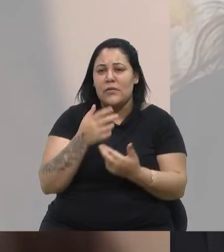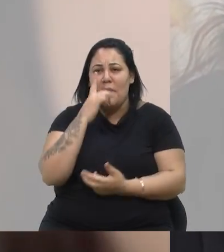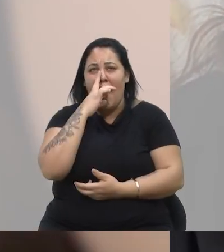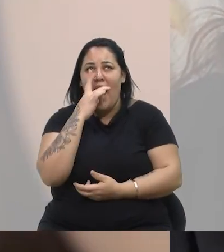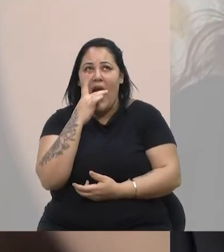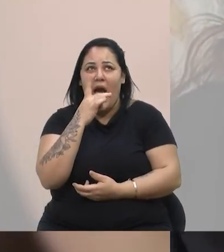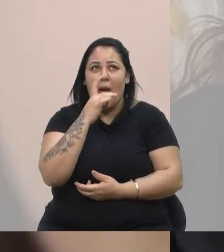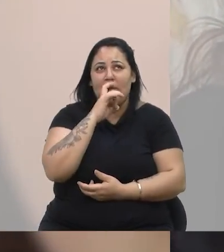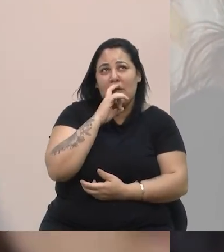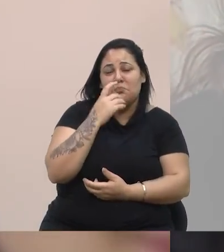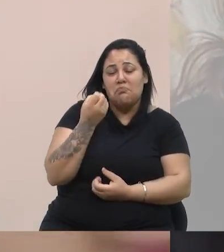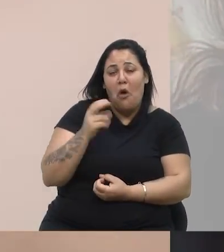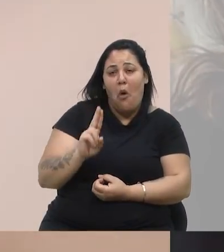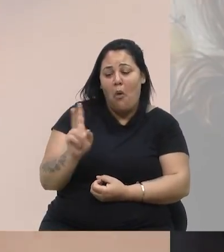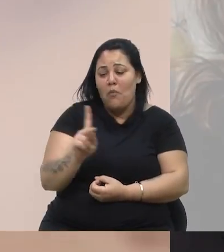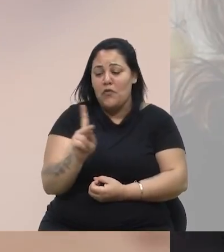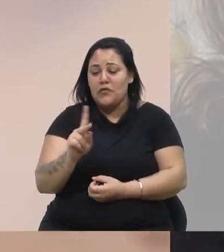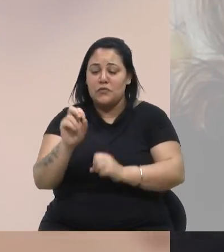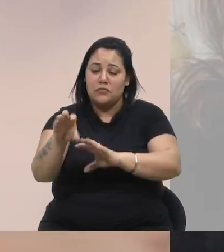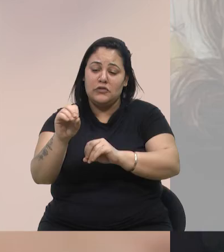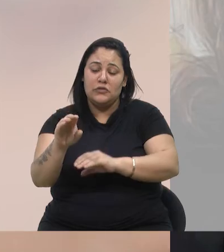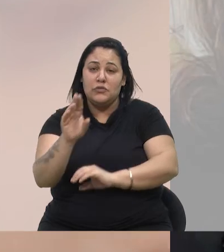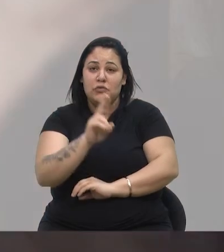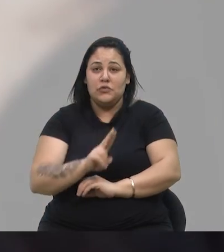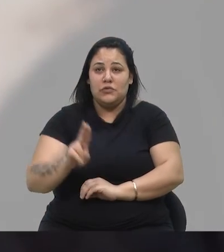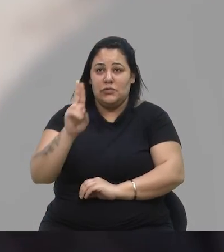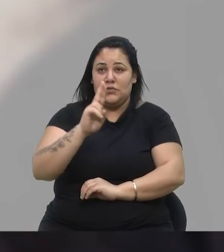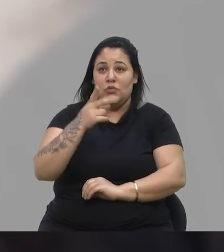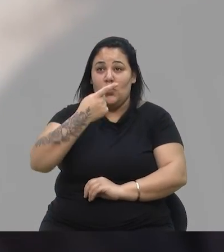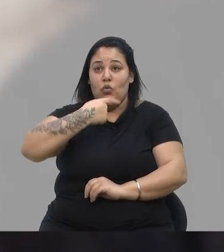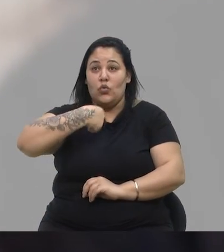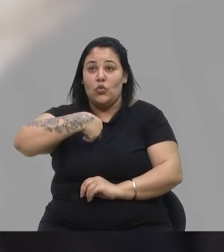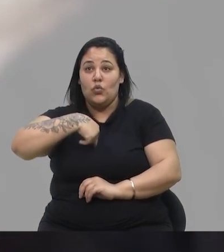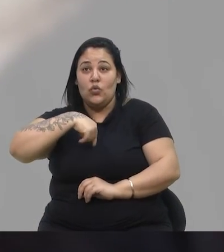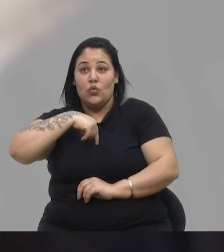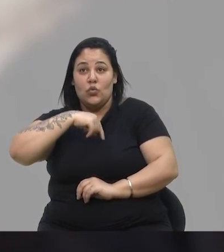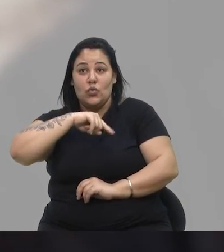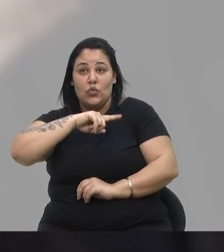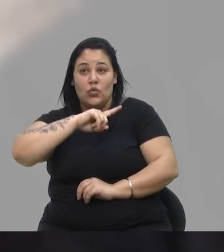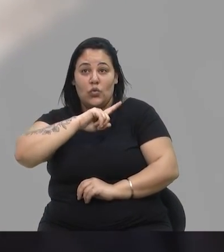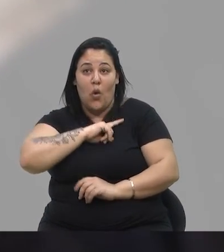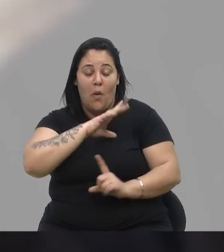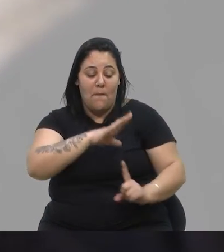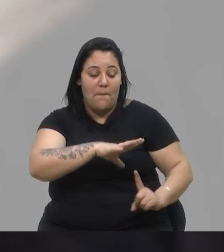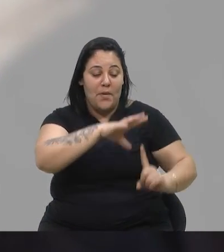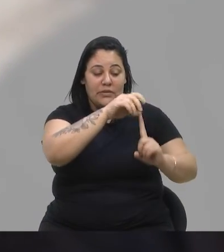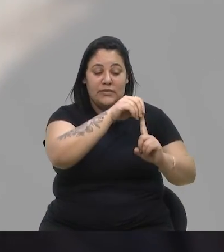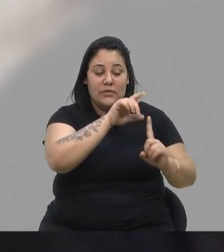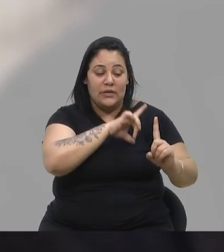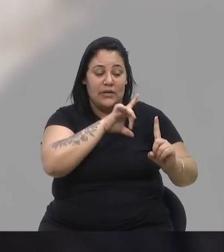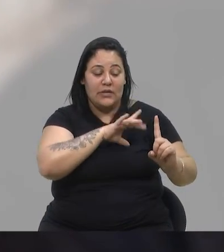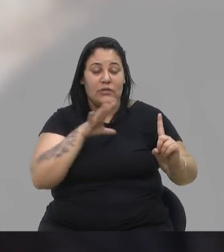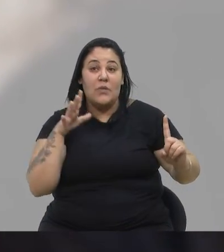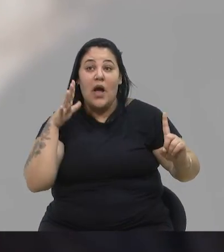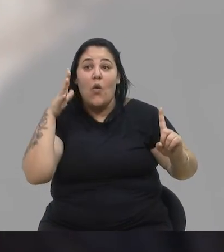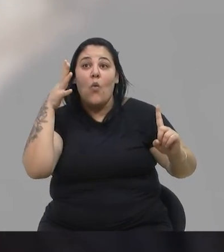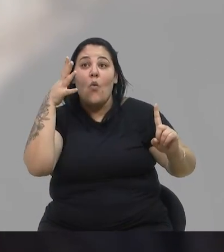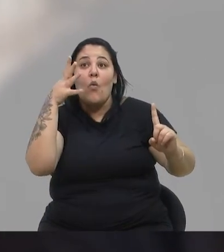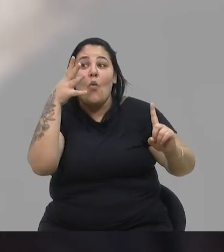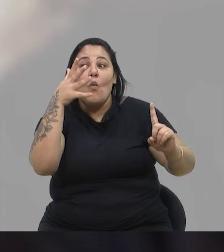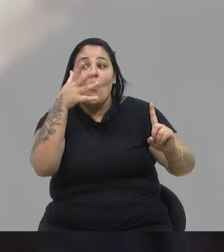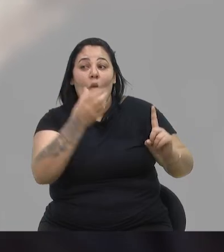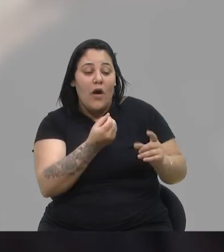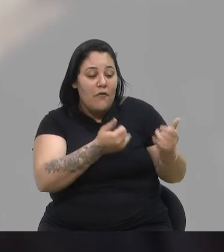que eu mais gostei aqui na minha vida toda. Teve uma hora que falou, Pere, tipo assim, coragem.